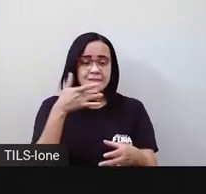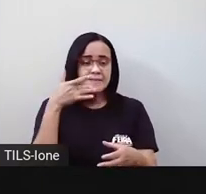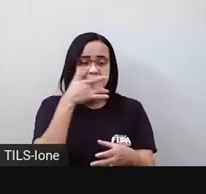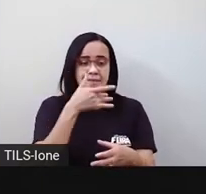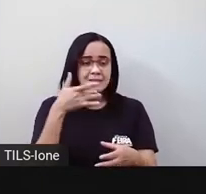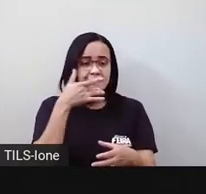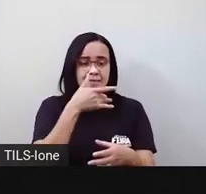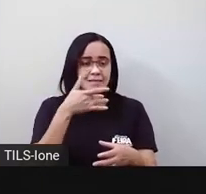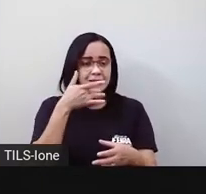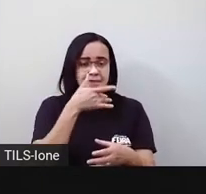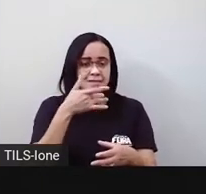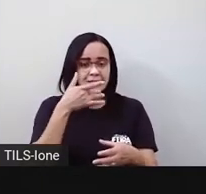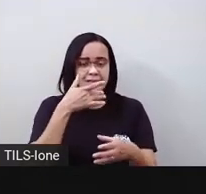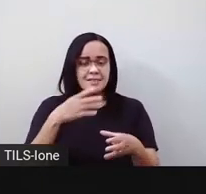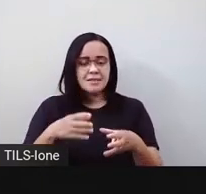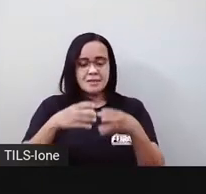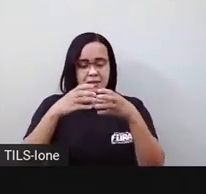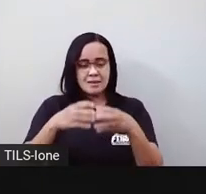um delicioso pote